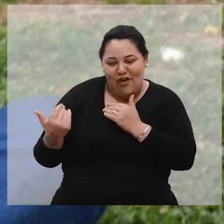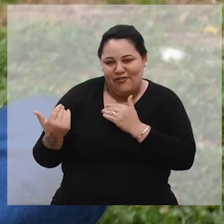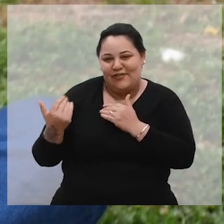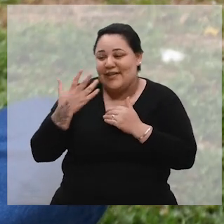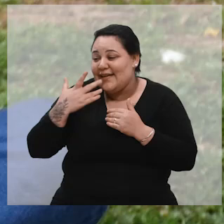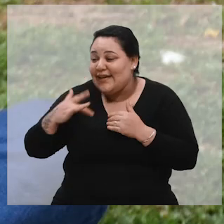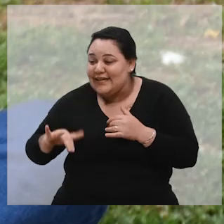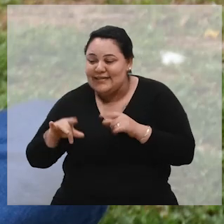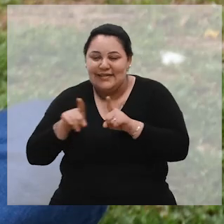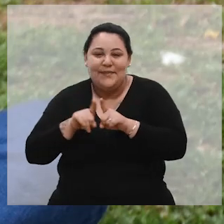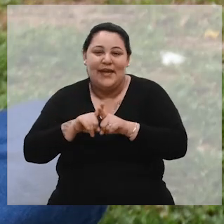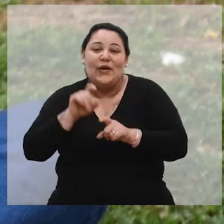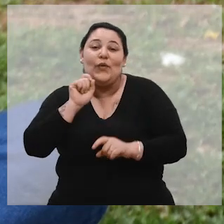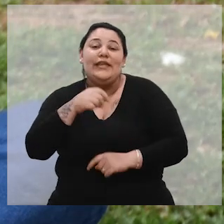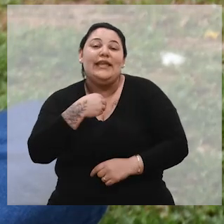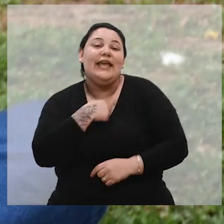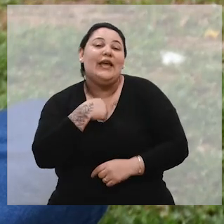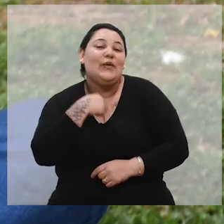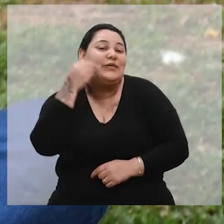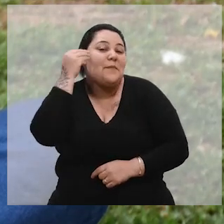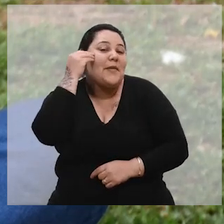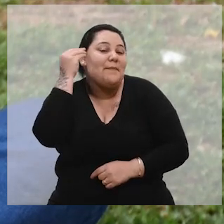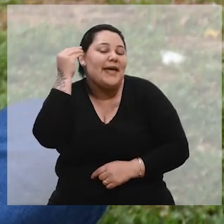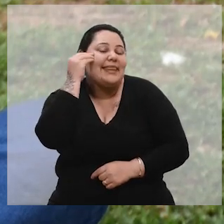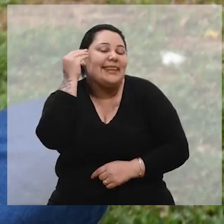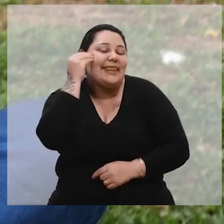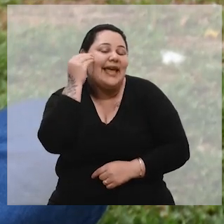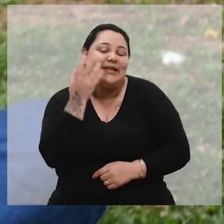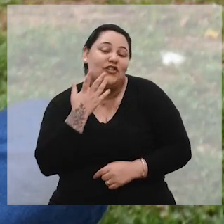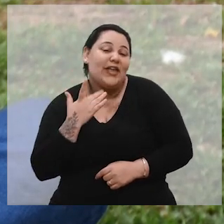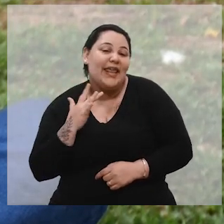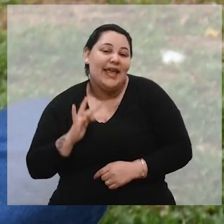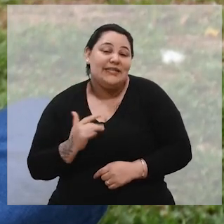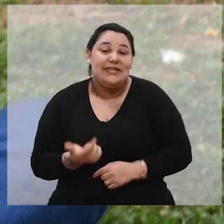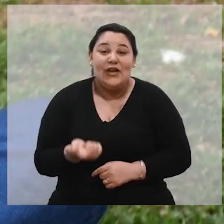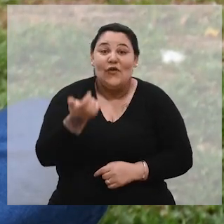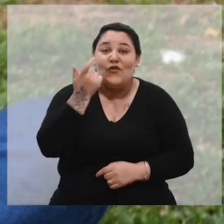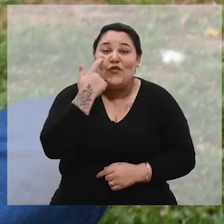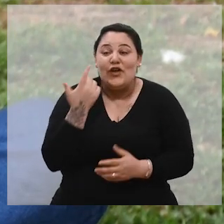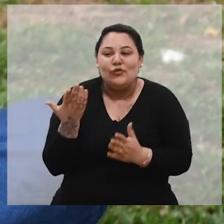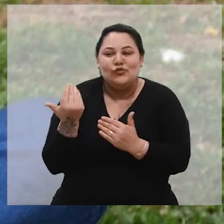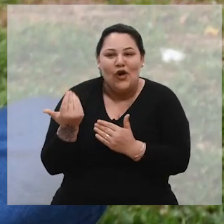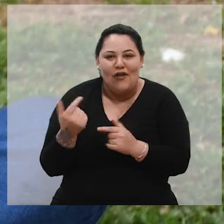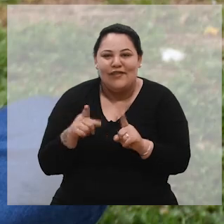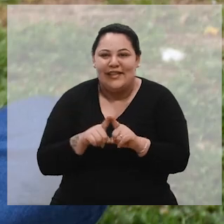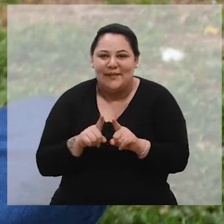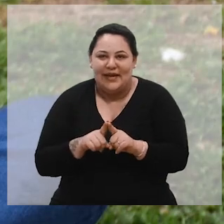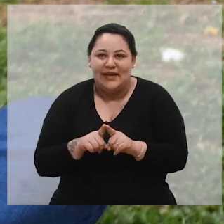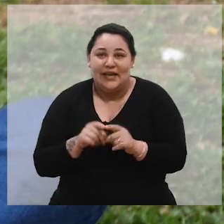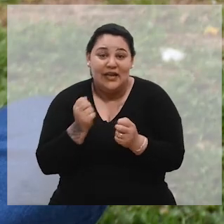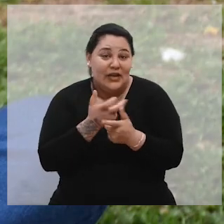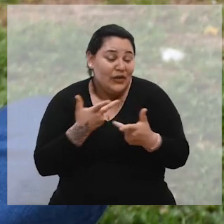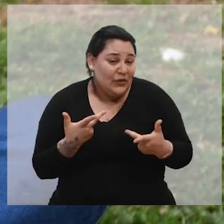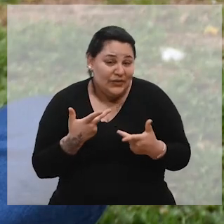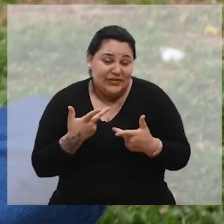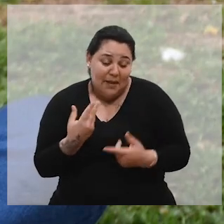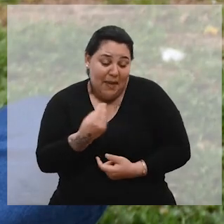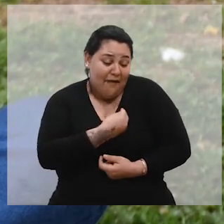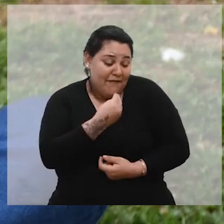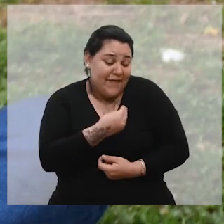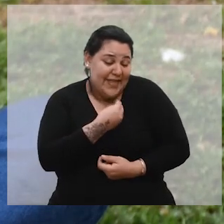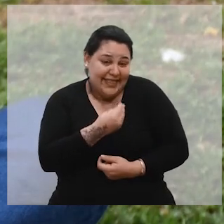adolescência, aquilo que eu experimentei e aquilo que eu vi na adolescência também, e parte da